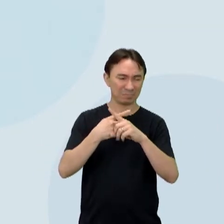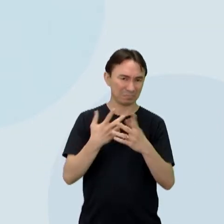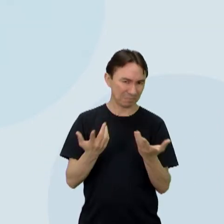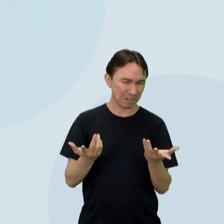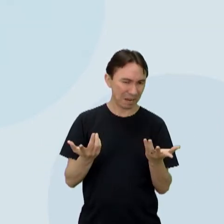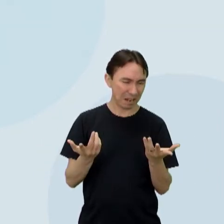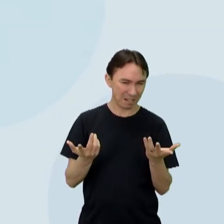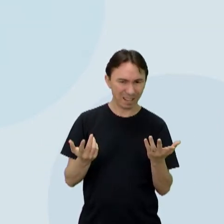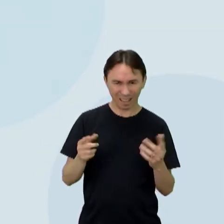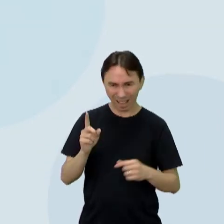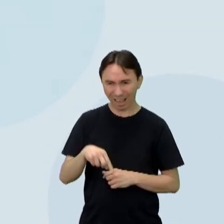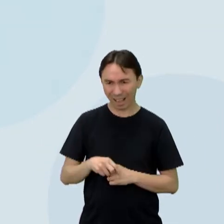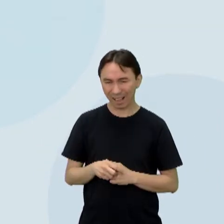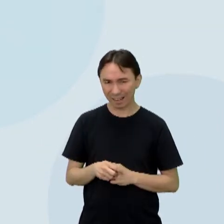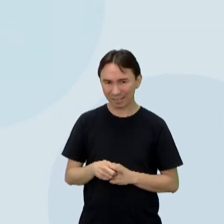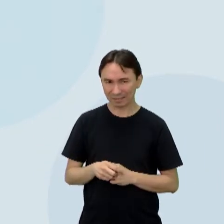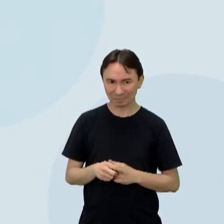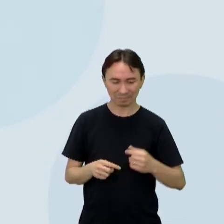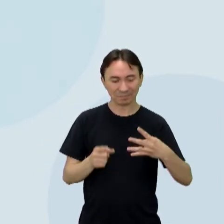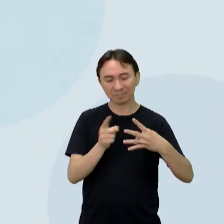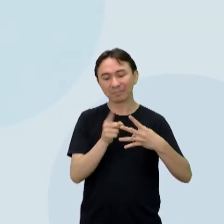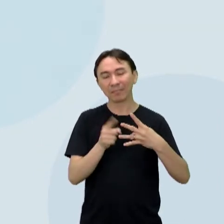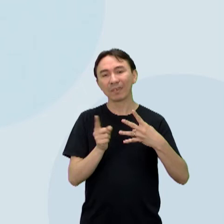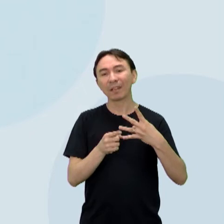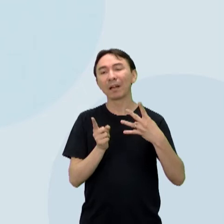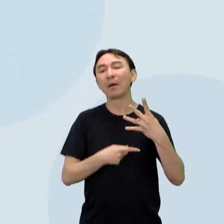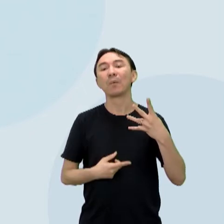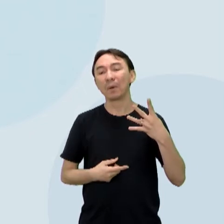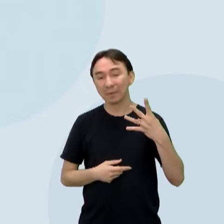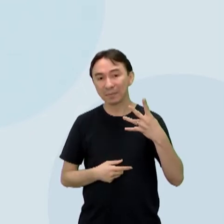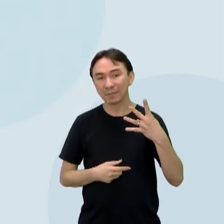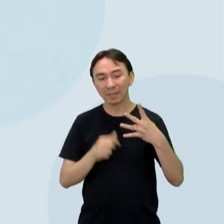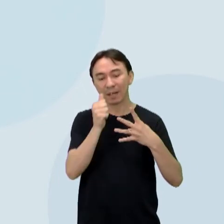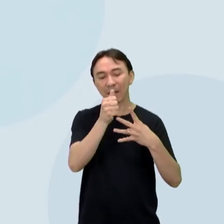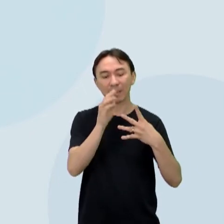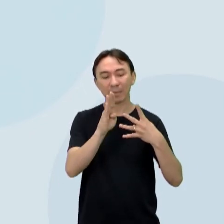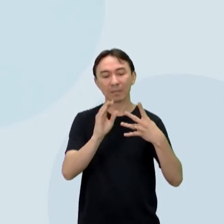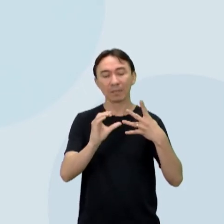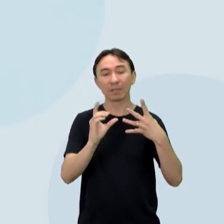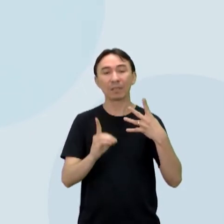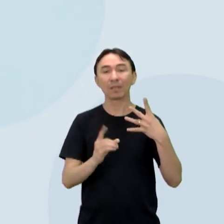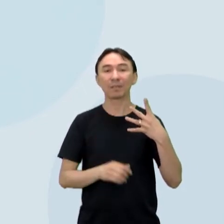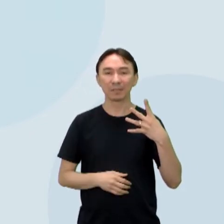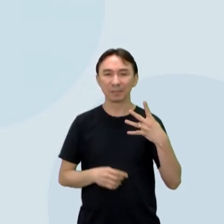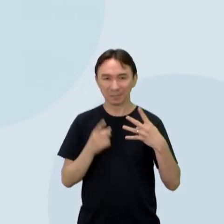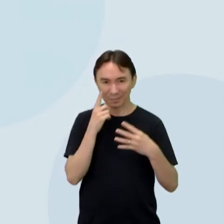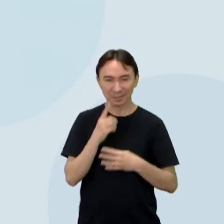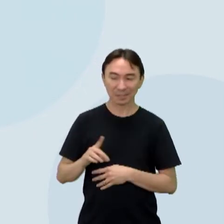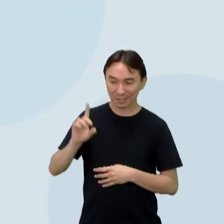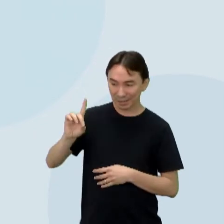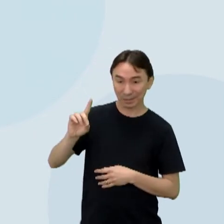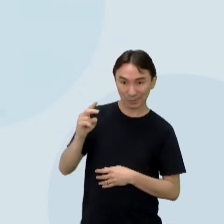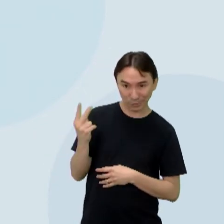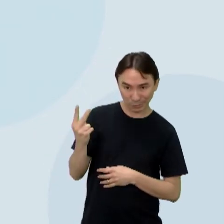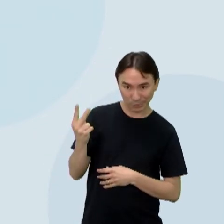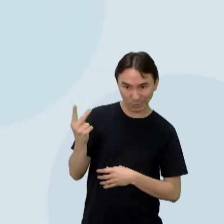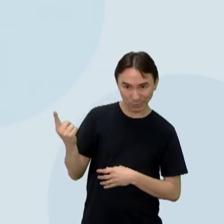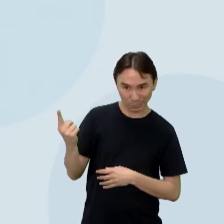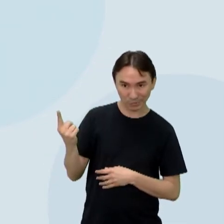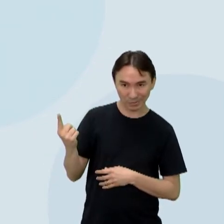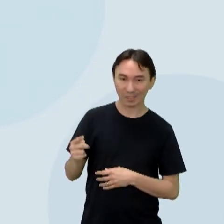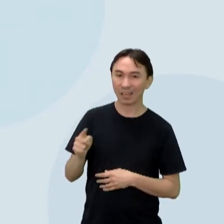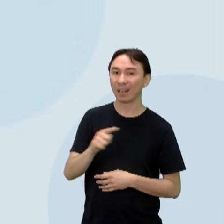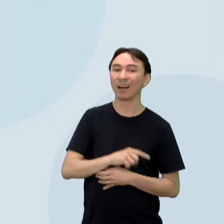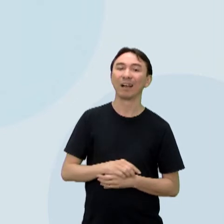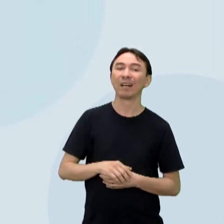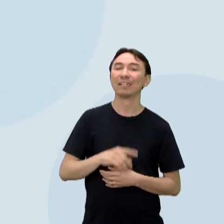Incoerentes. Ilógicas. Isso, ok? Vamos lá. A gente observando ali o descritor, já tá para a gente ter uma ideia aqui de quais nós